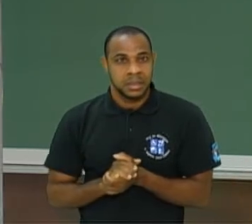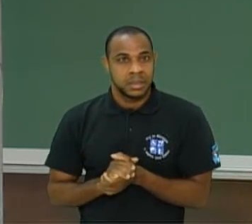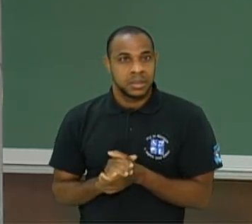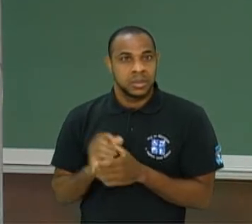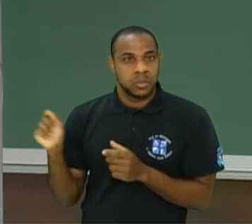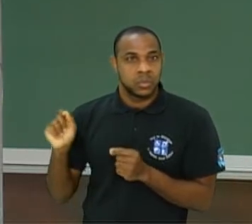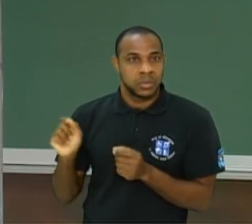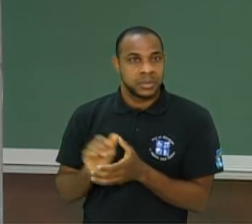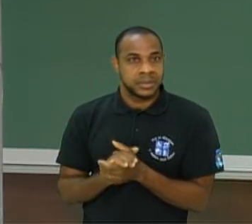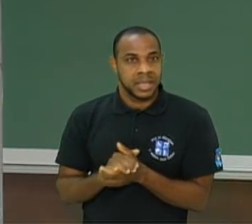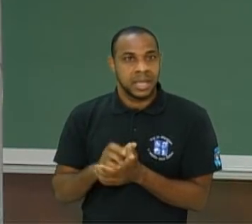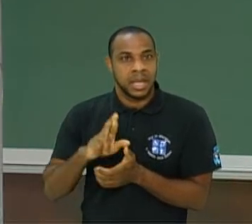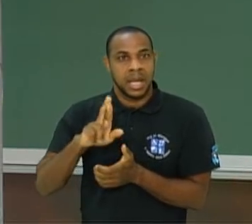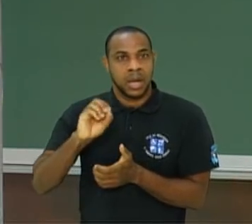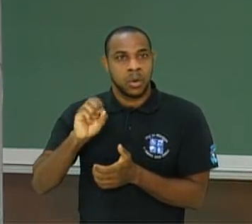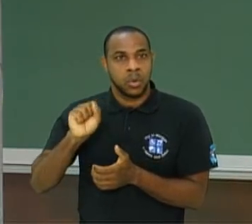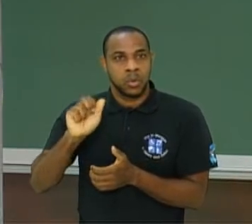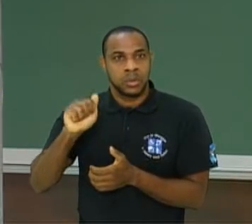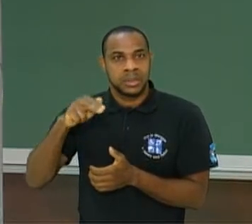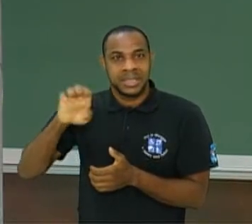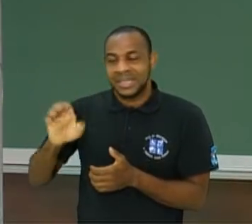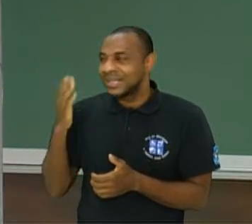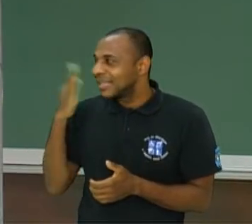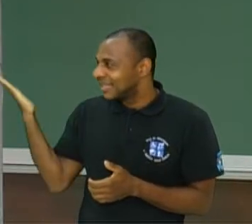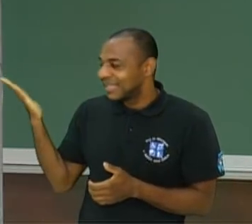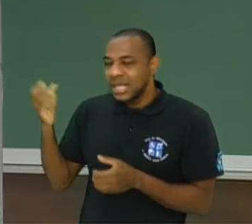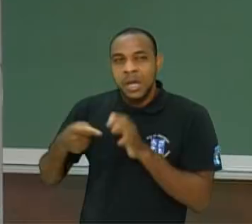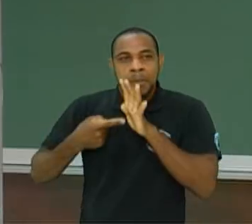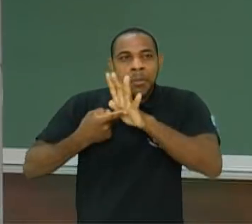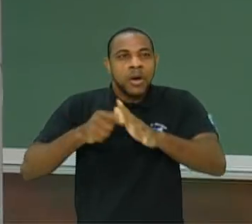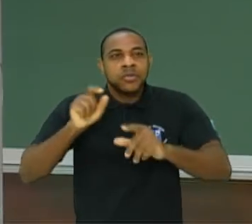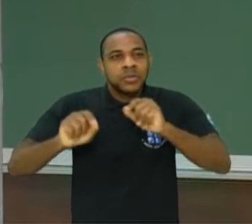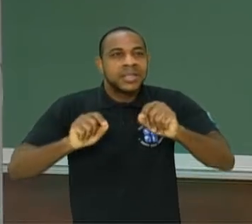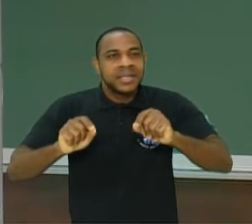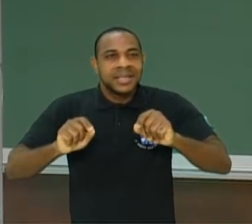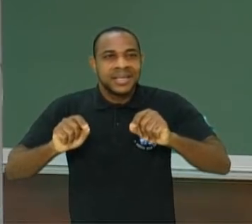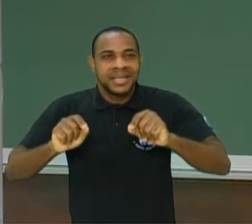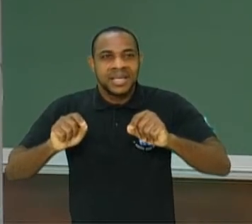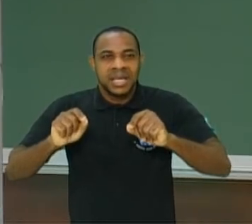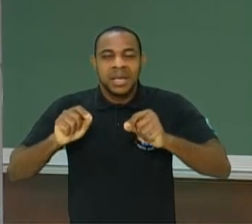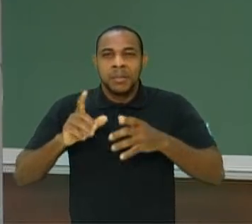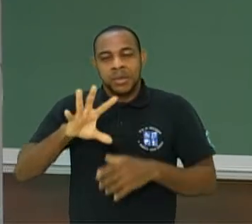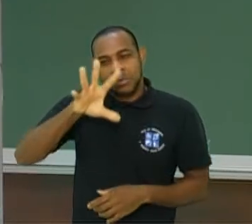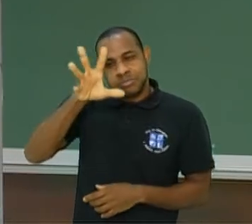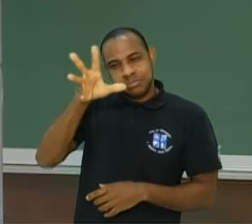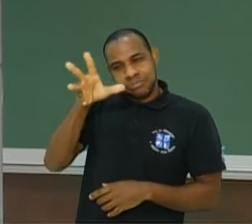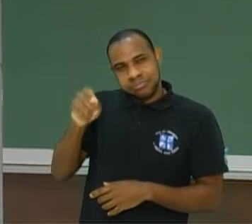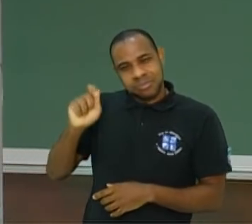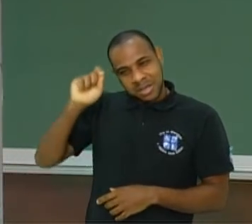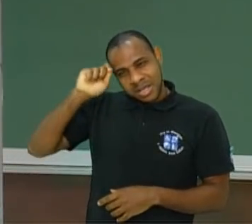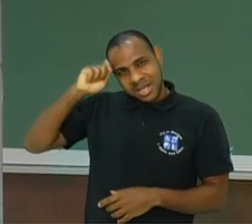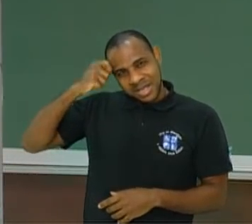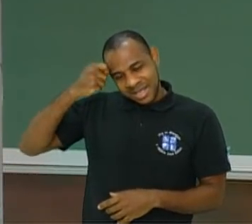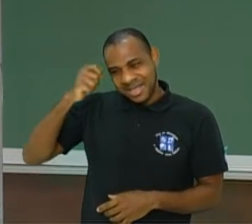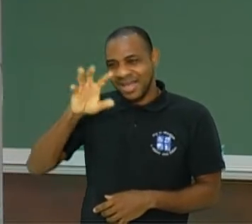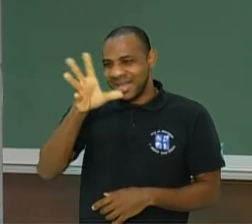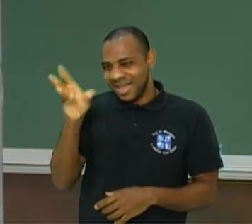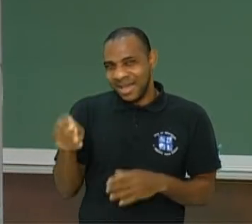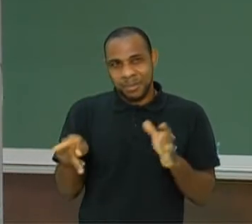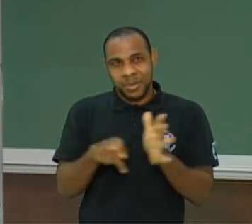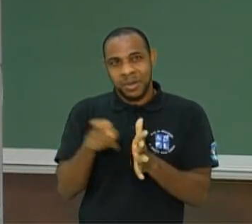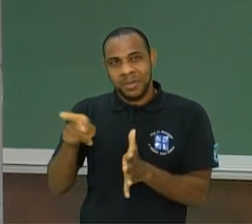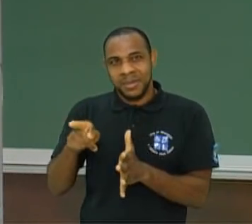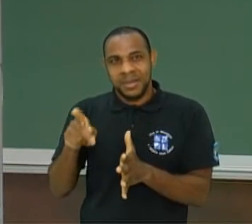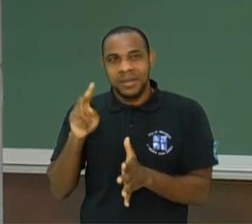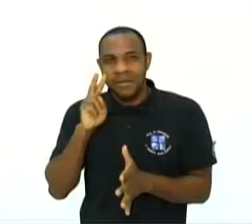vai trazer, né, as raízes, né, tanto africana, do negro, para a obra, né? Então observe que é